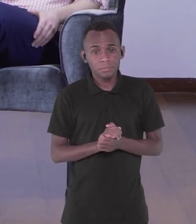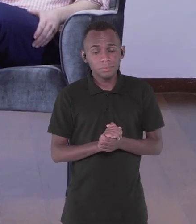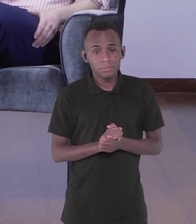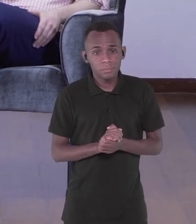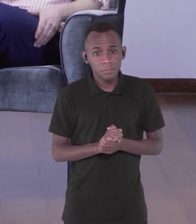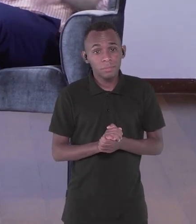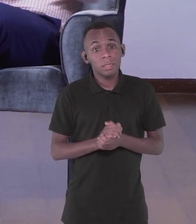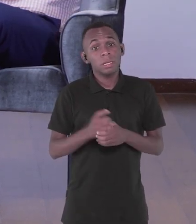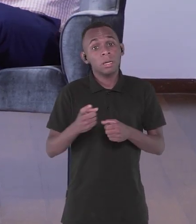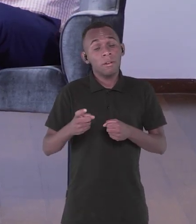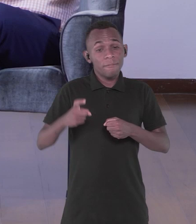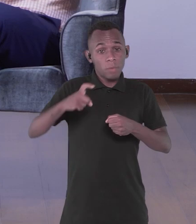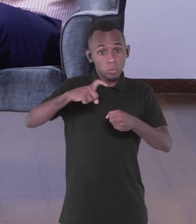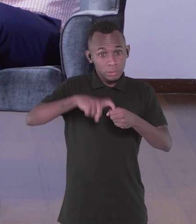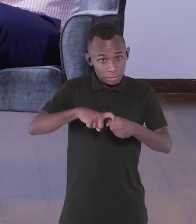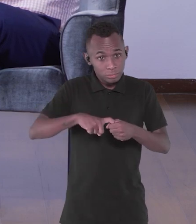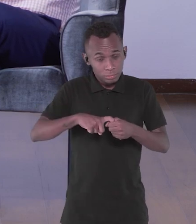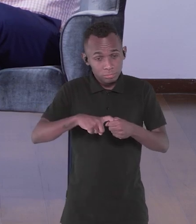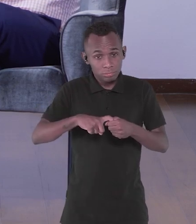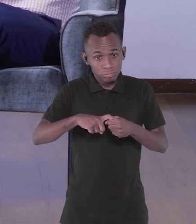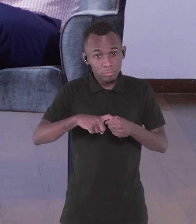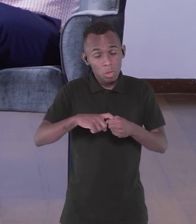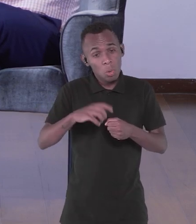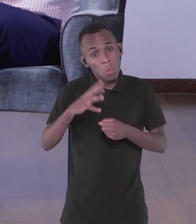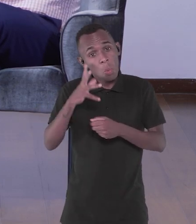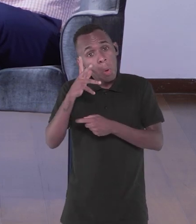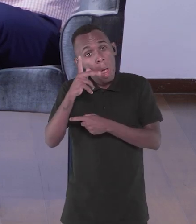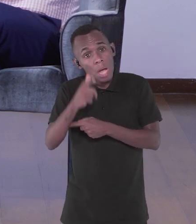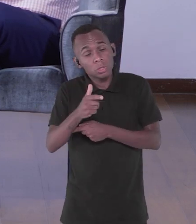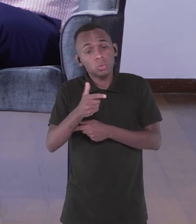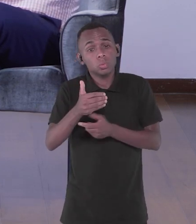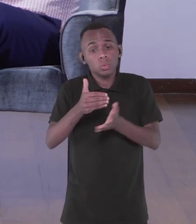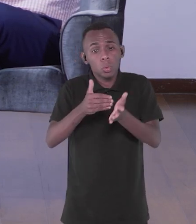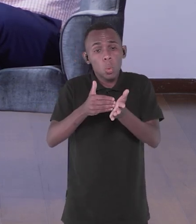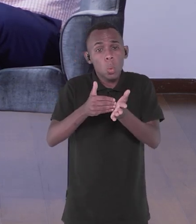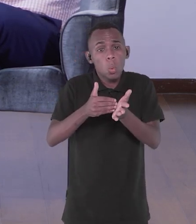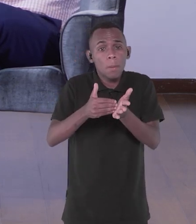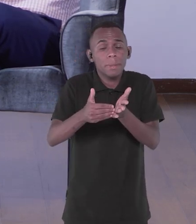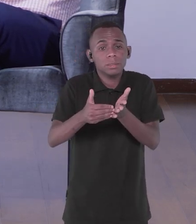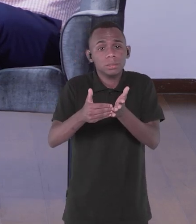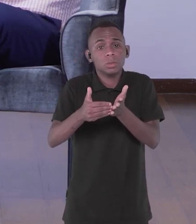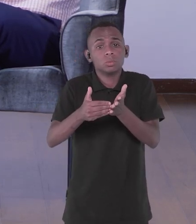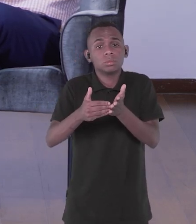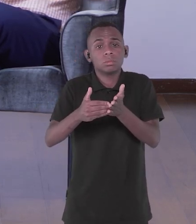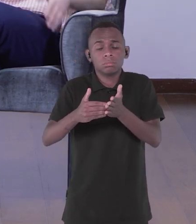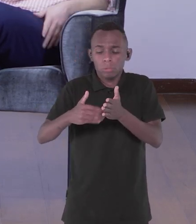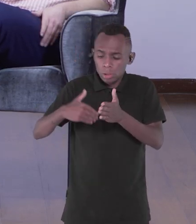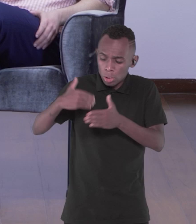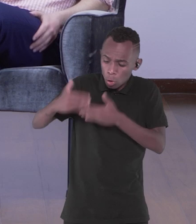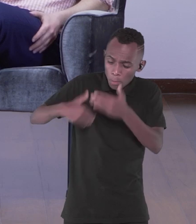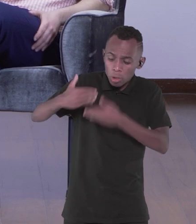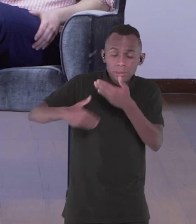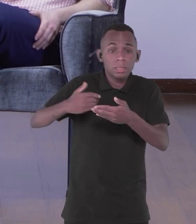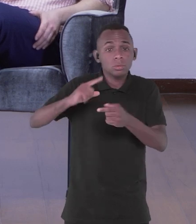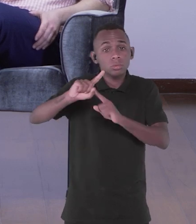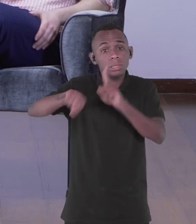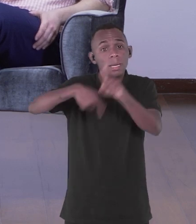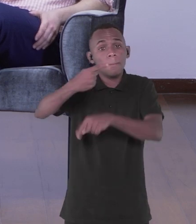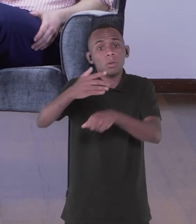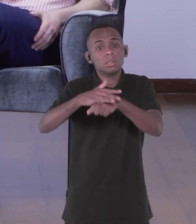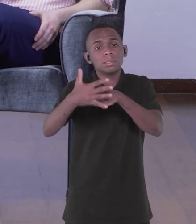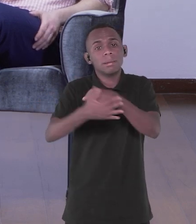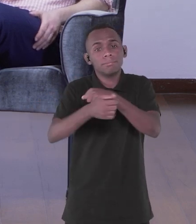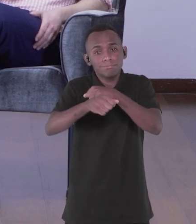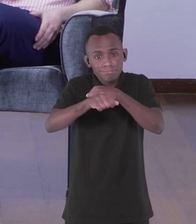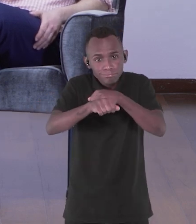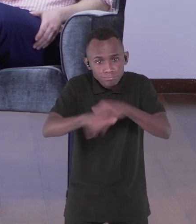E voltando, talvez esse seja o início do processo pós-pandêmico, né?